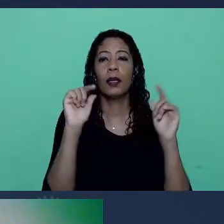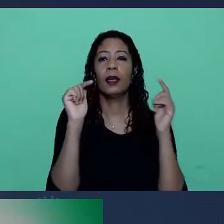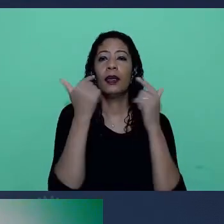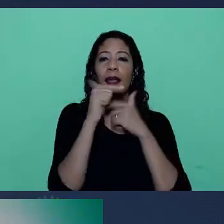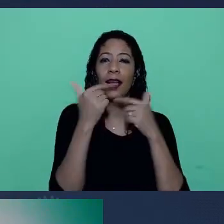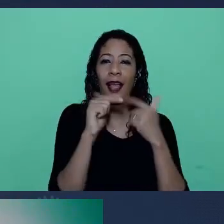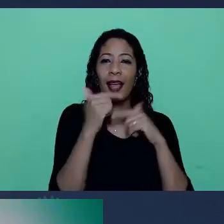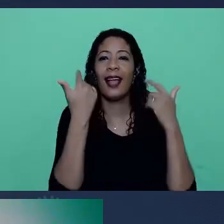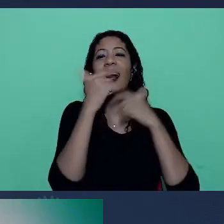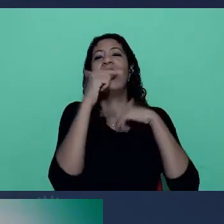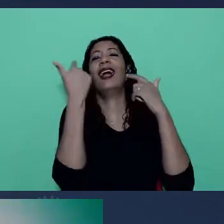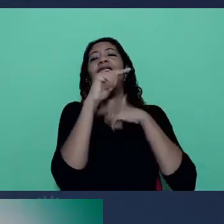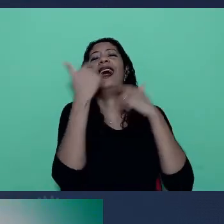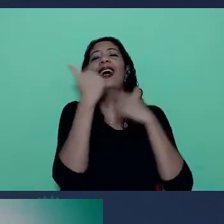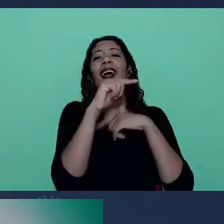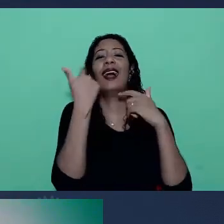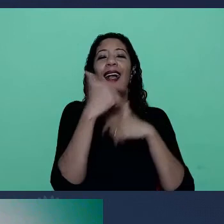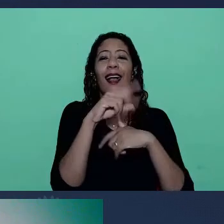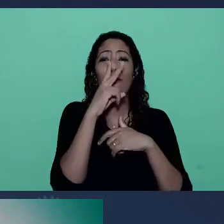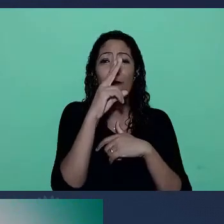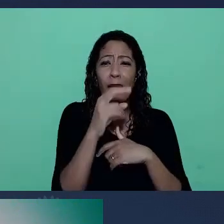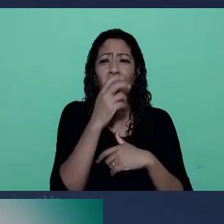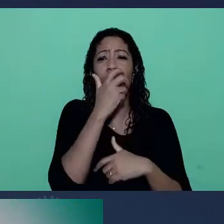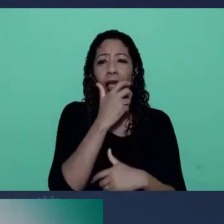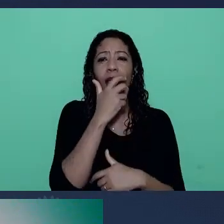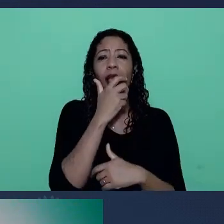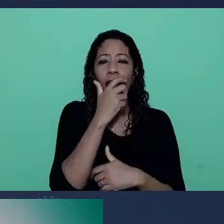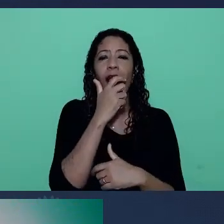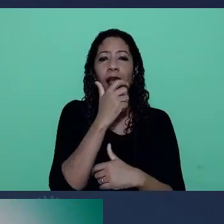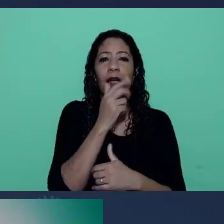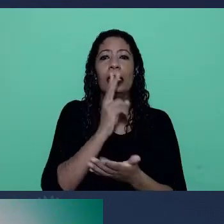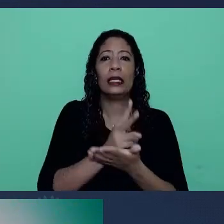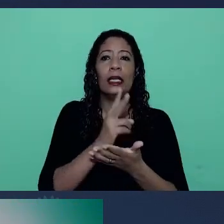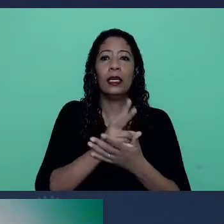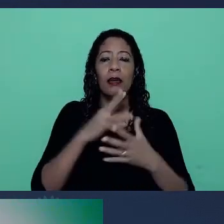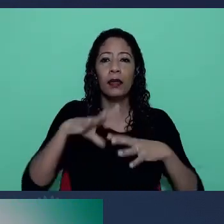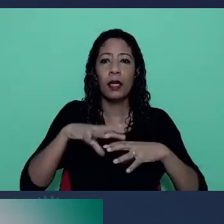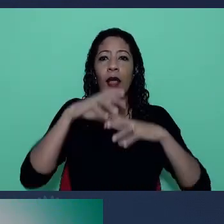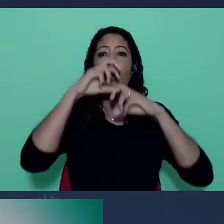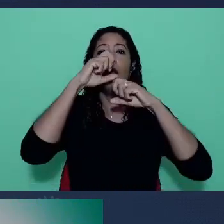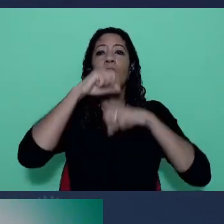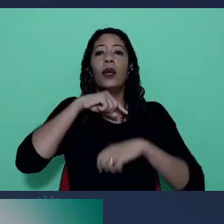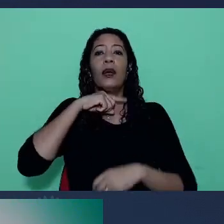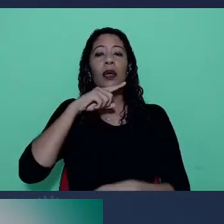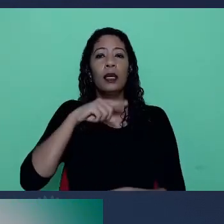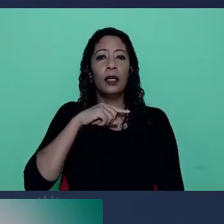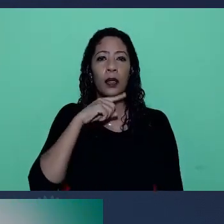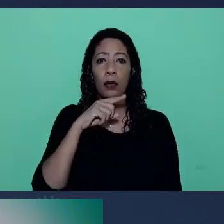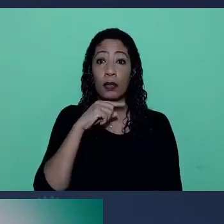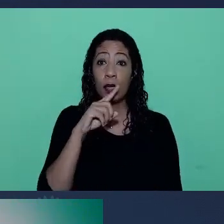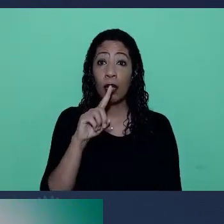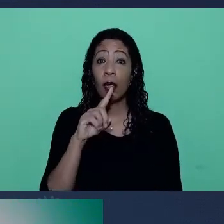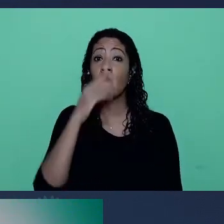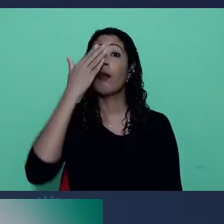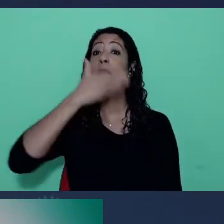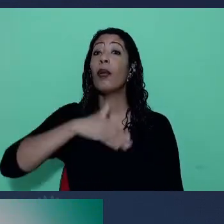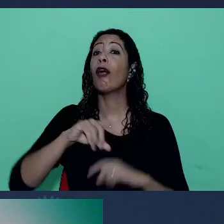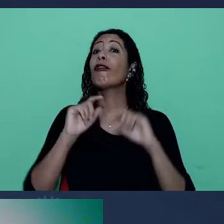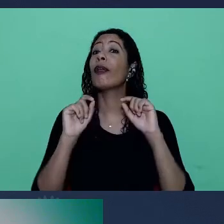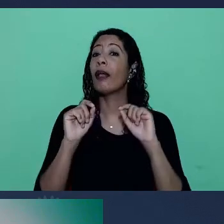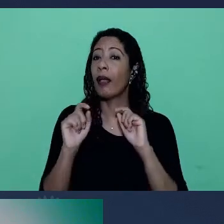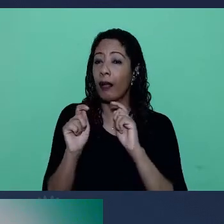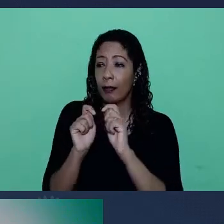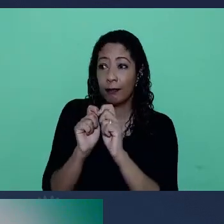muito, gargalhar muito, começa a tossir ou ter falta de ar, isso quer dizer que sua asma não está